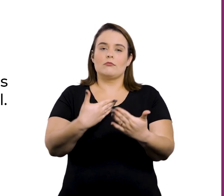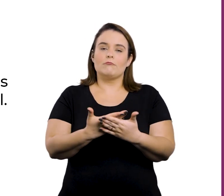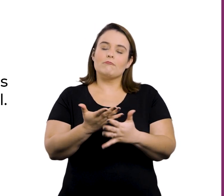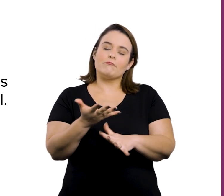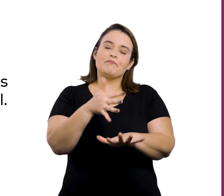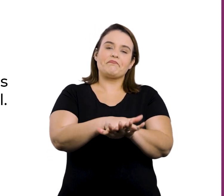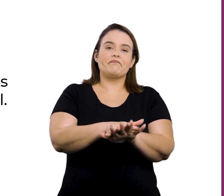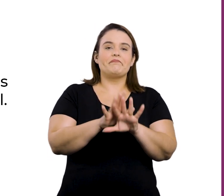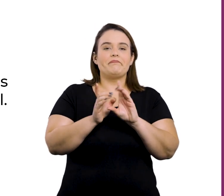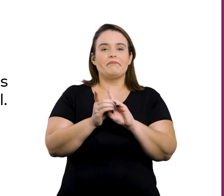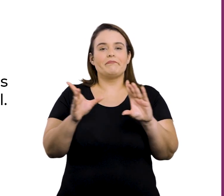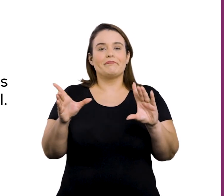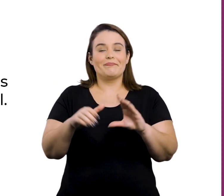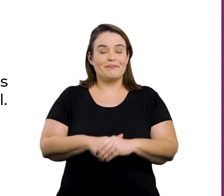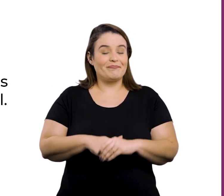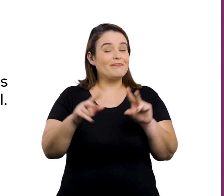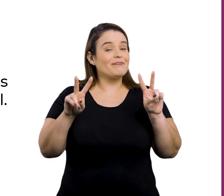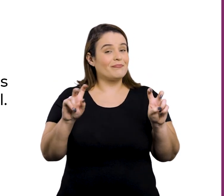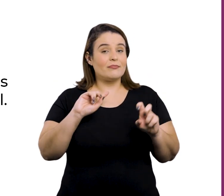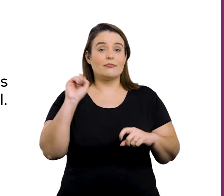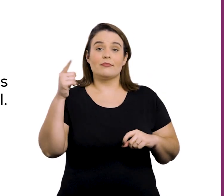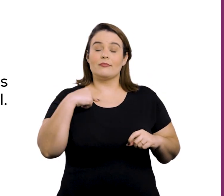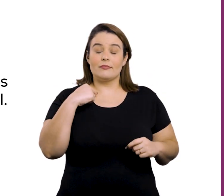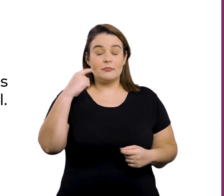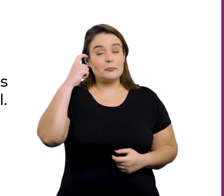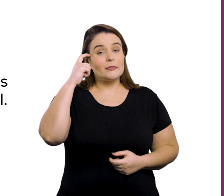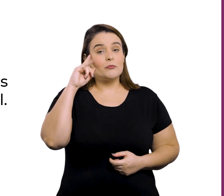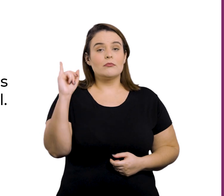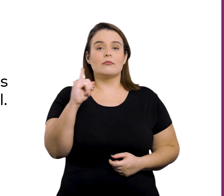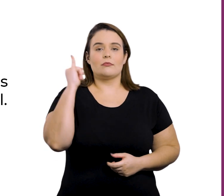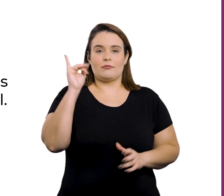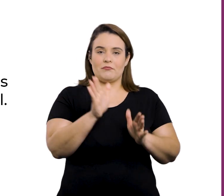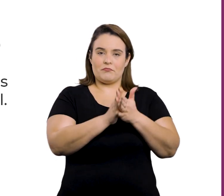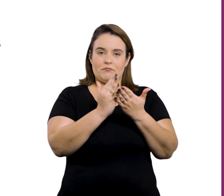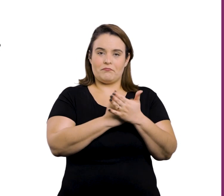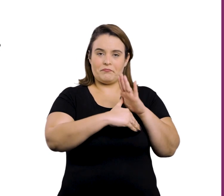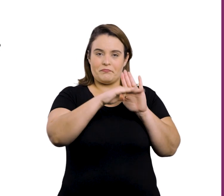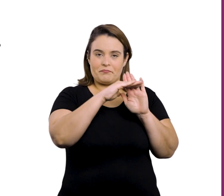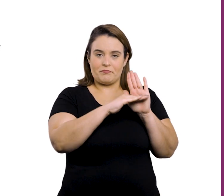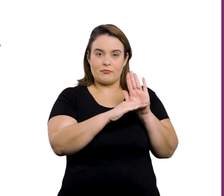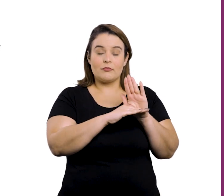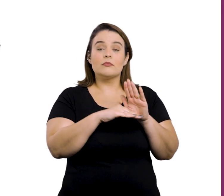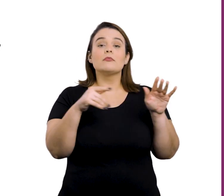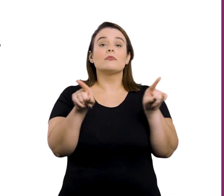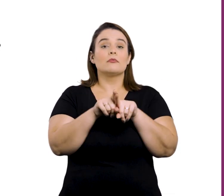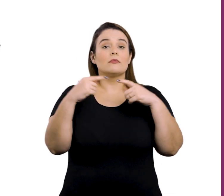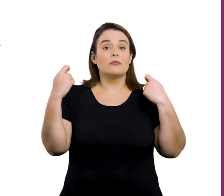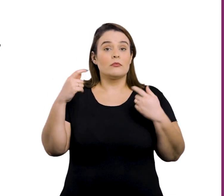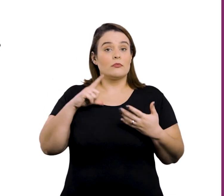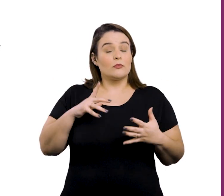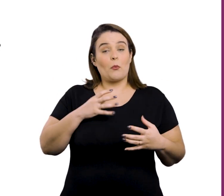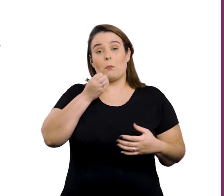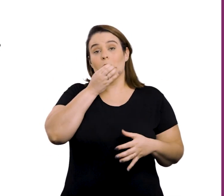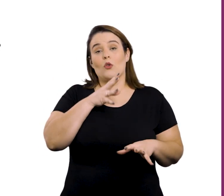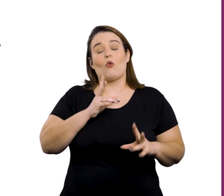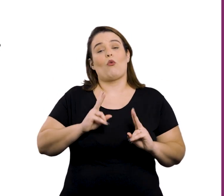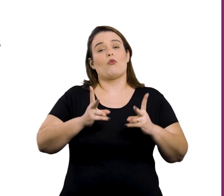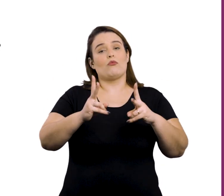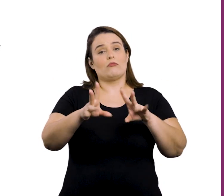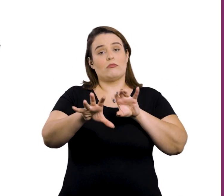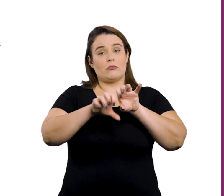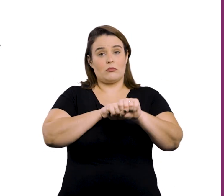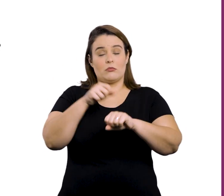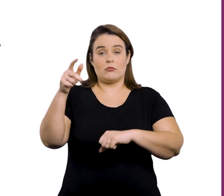e democrática, que são temas que estamos destacando neste manual. Além disso, é preciso garantir boa e